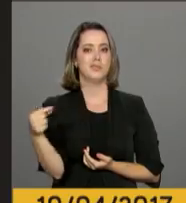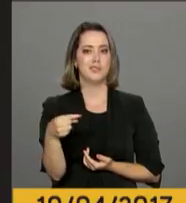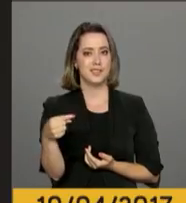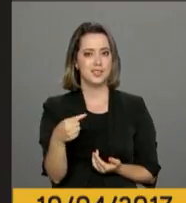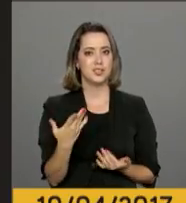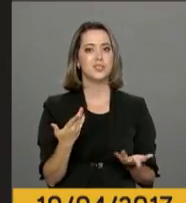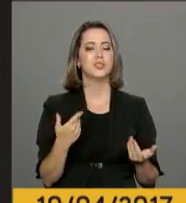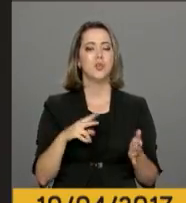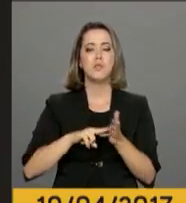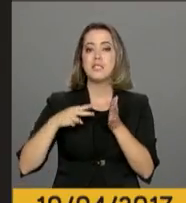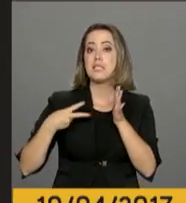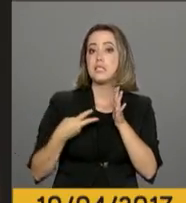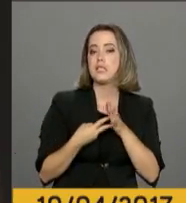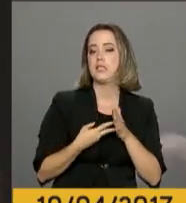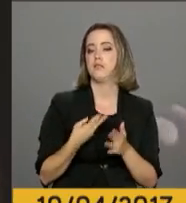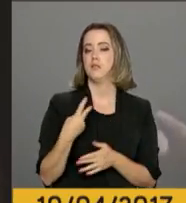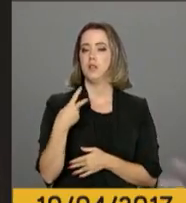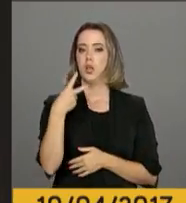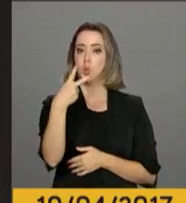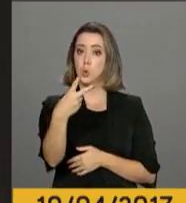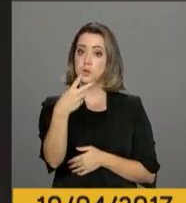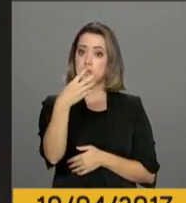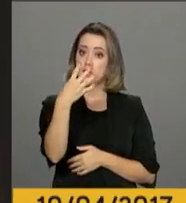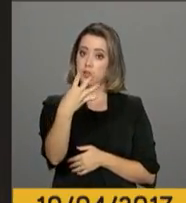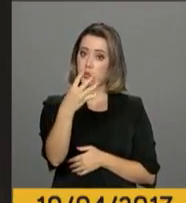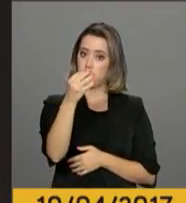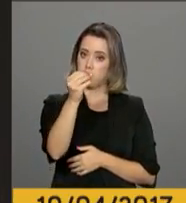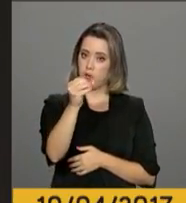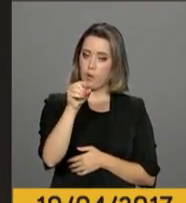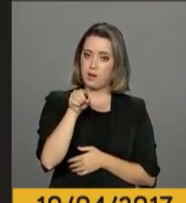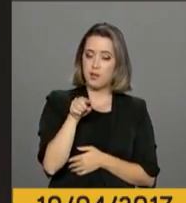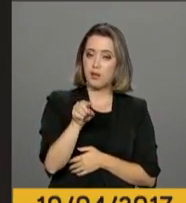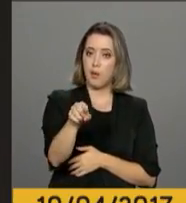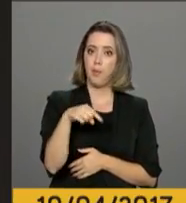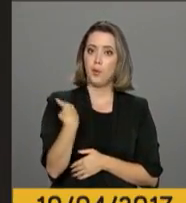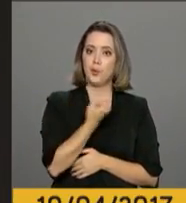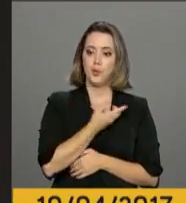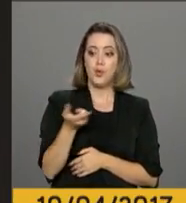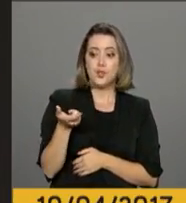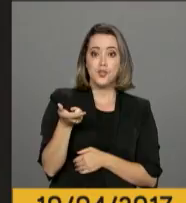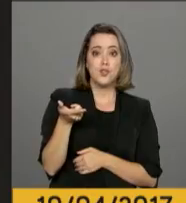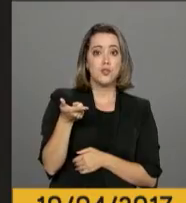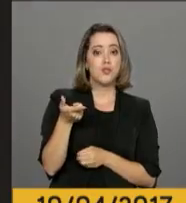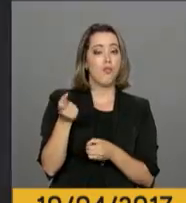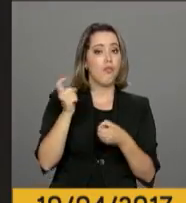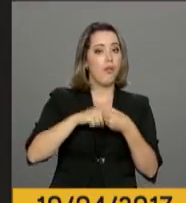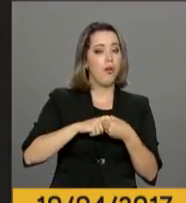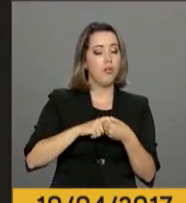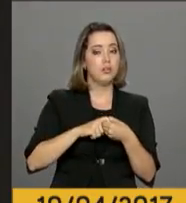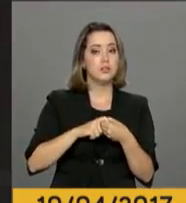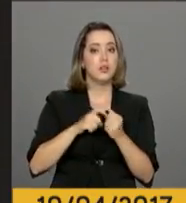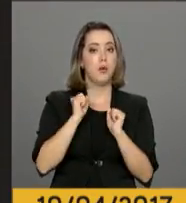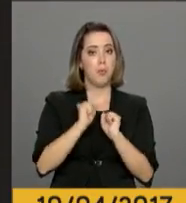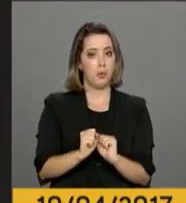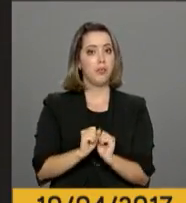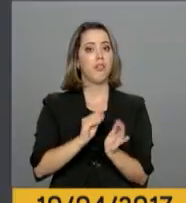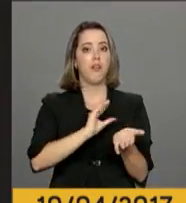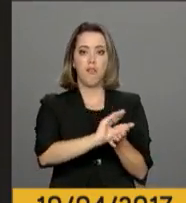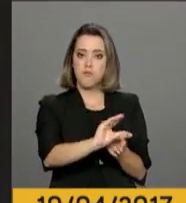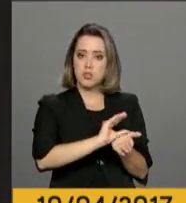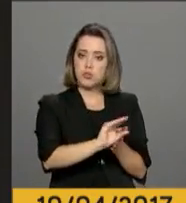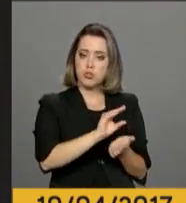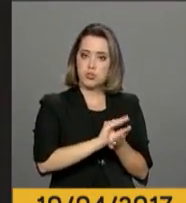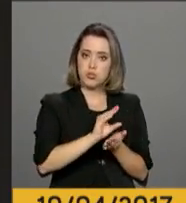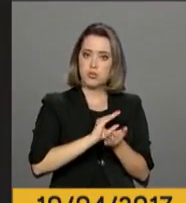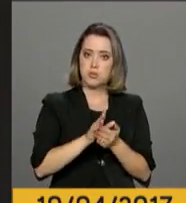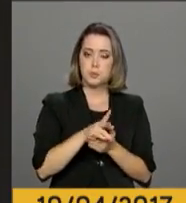chegarmos a 240 pontos, e somadas outras circunstâncias, nós recuperaremos o nosso grau de investimento.